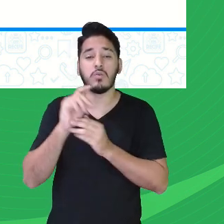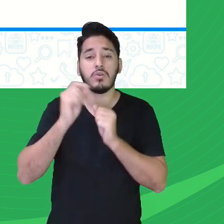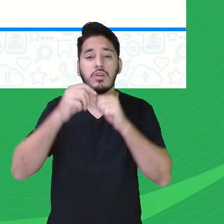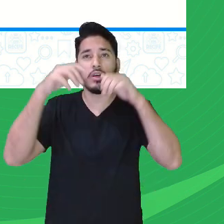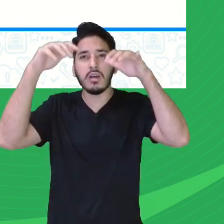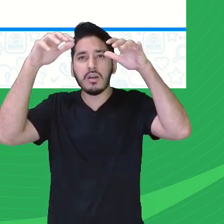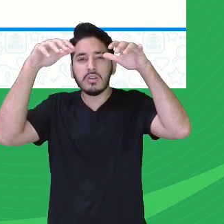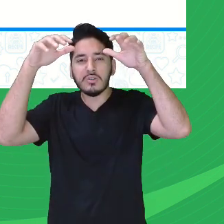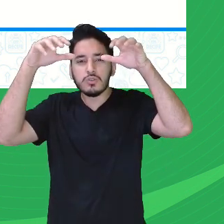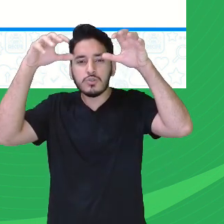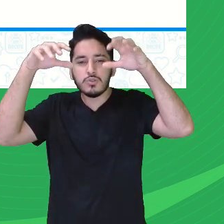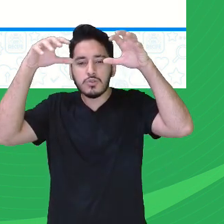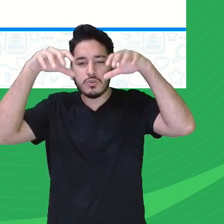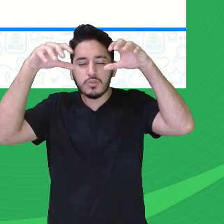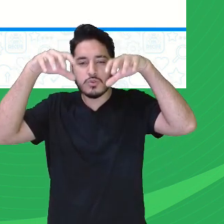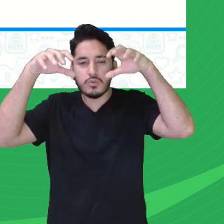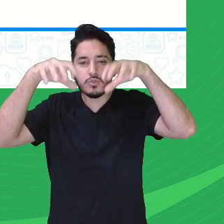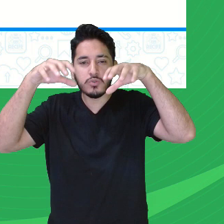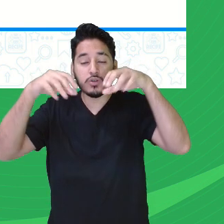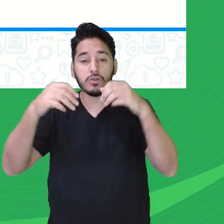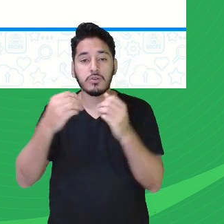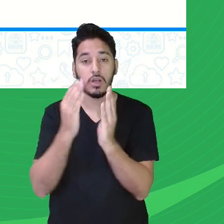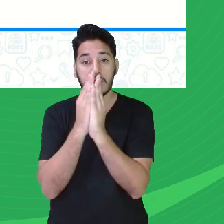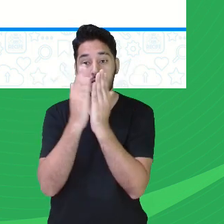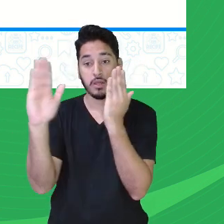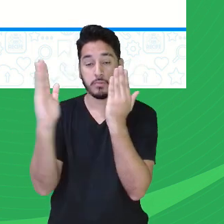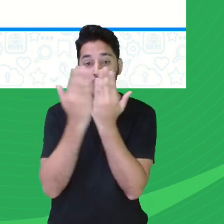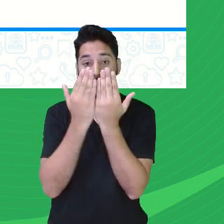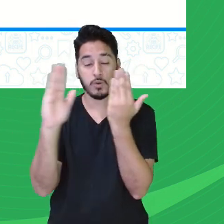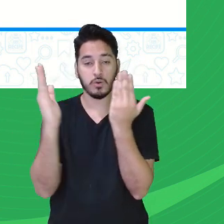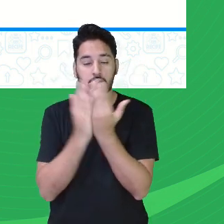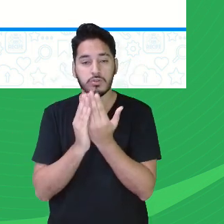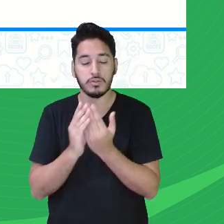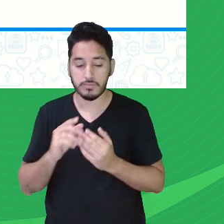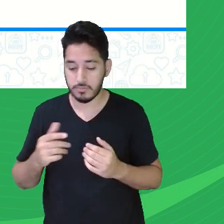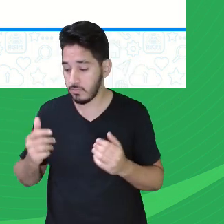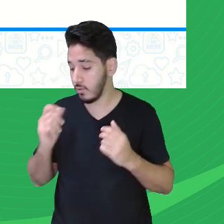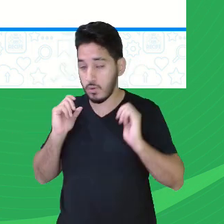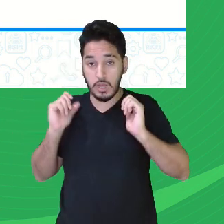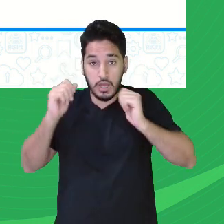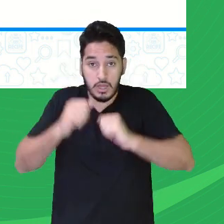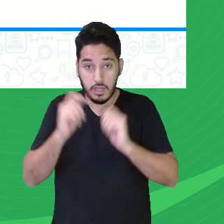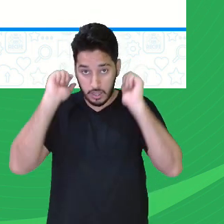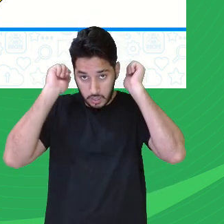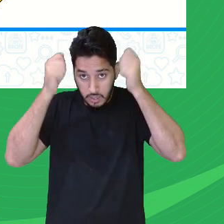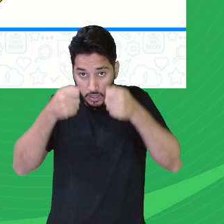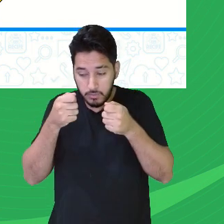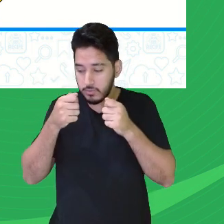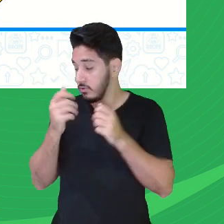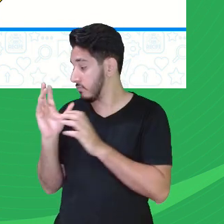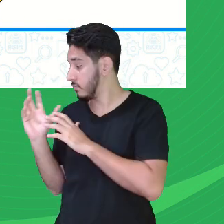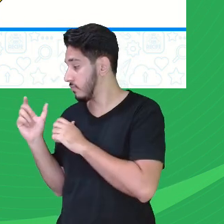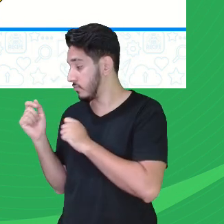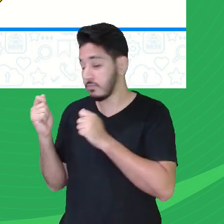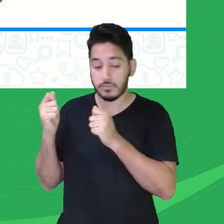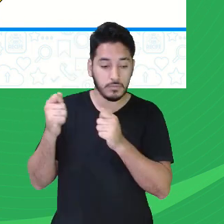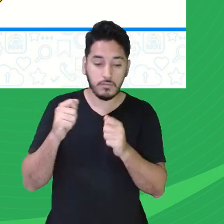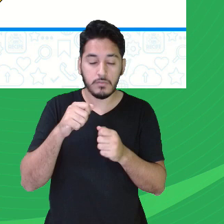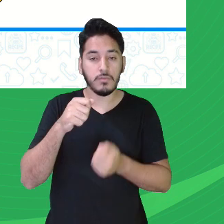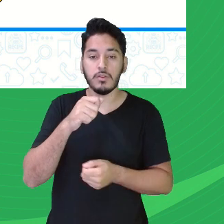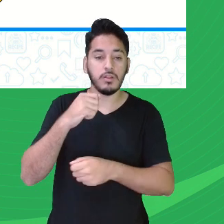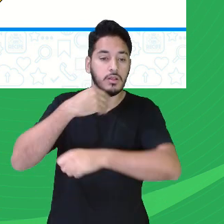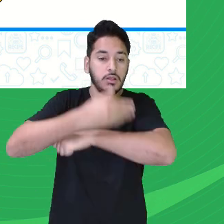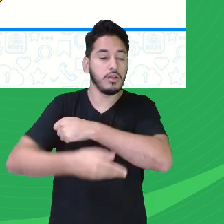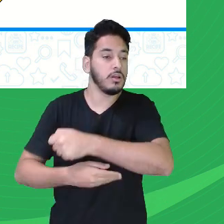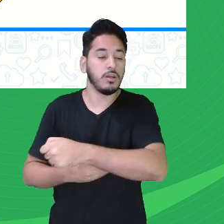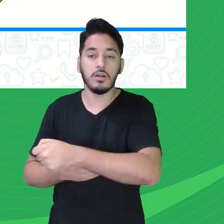molhava as calçadas. Na portaria do clube, Leôncio pegou a capa que tinha deixado ali guardada. Ele